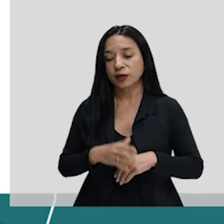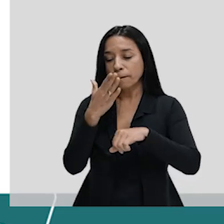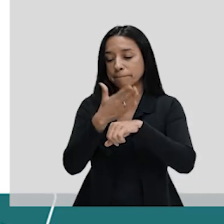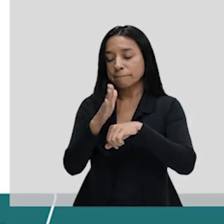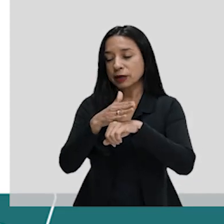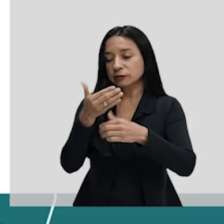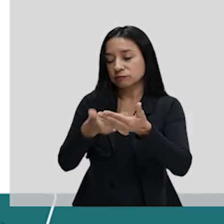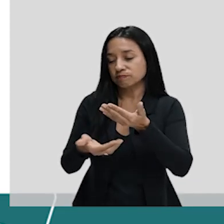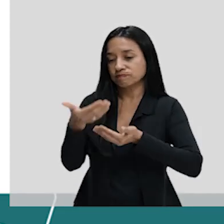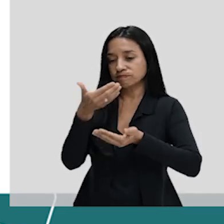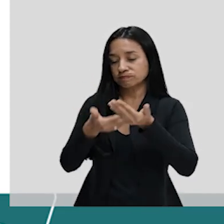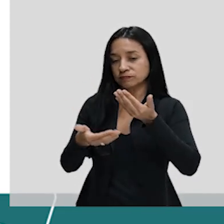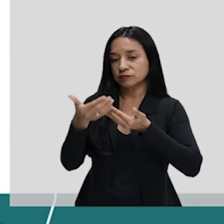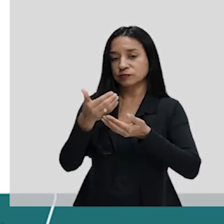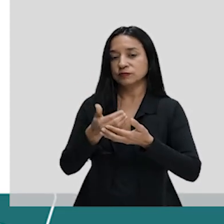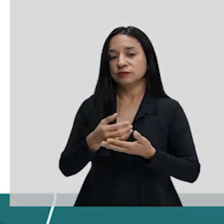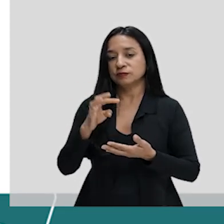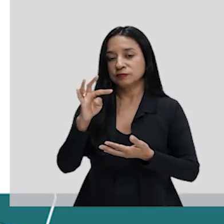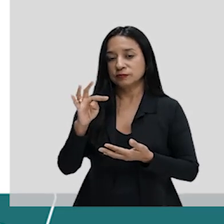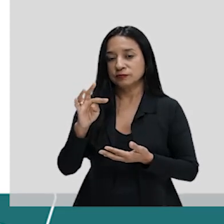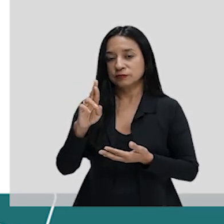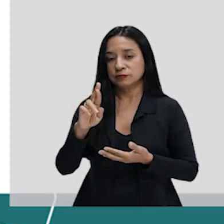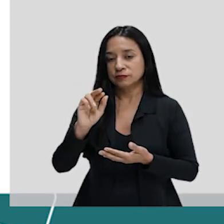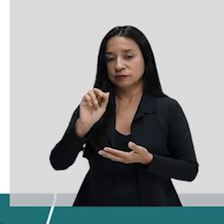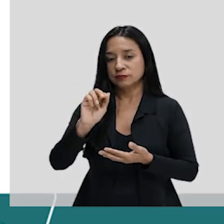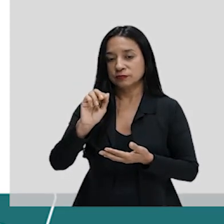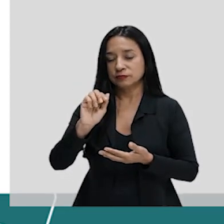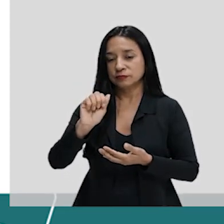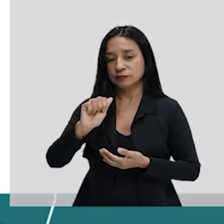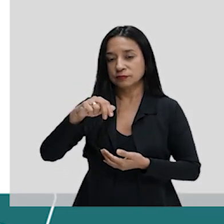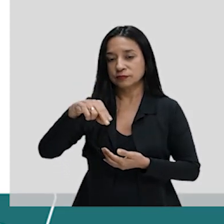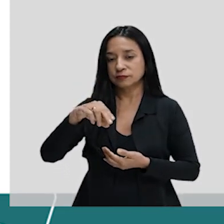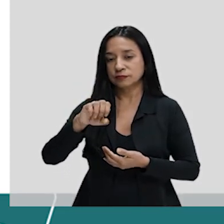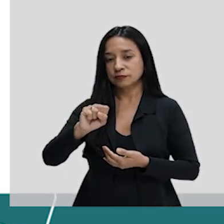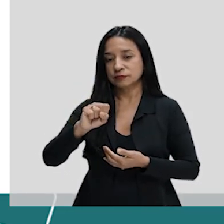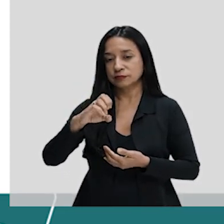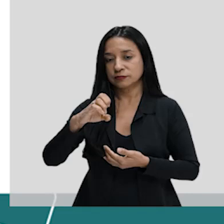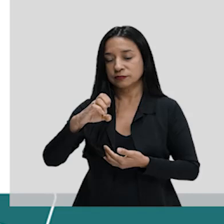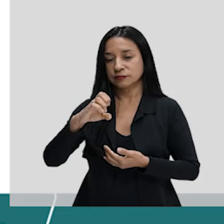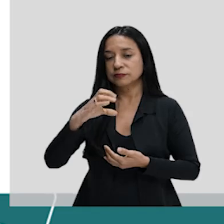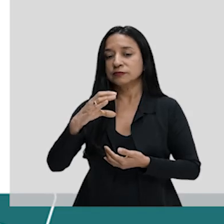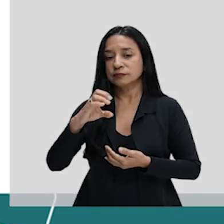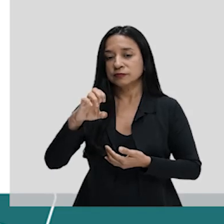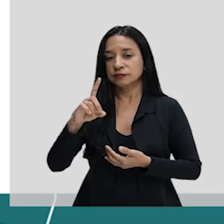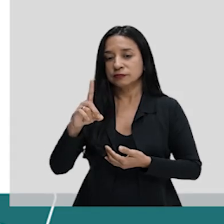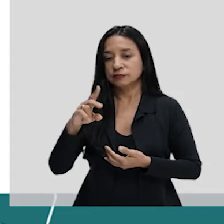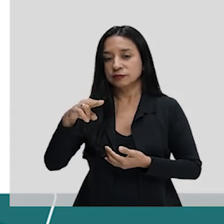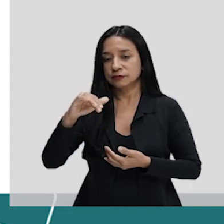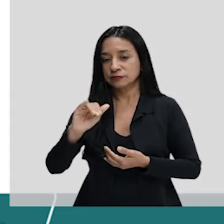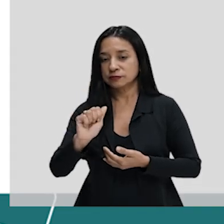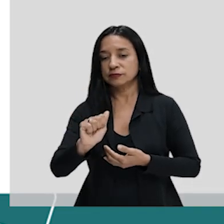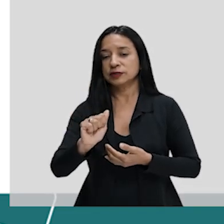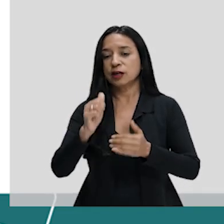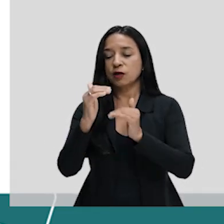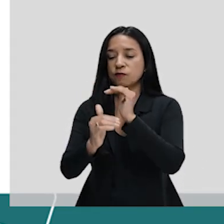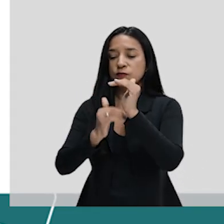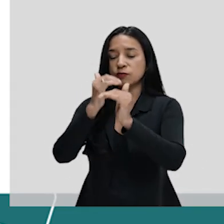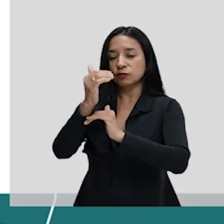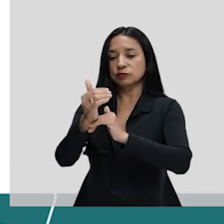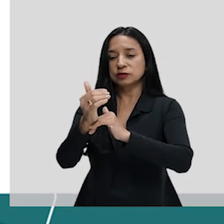da expressão afetiva espontânea com os outros e, por extensão, com a natureza. Questão